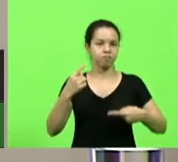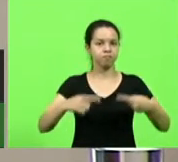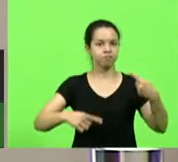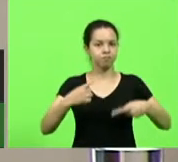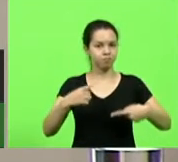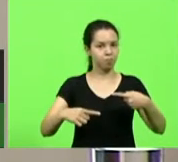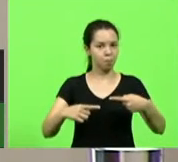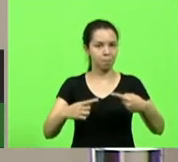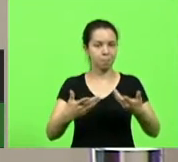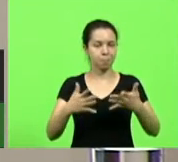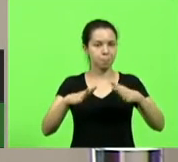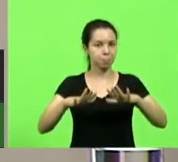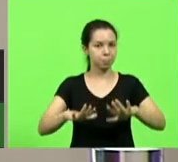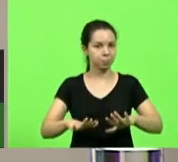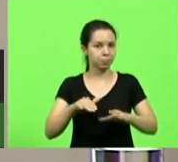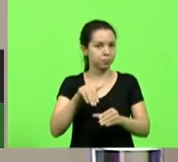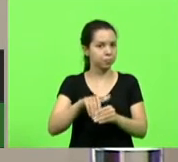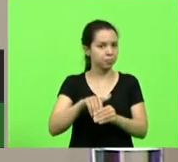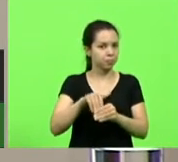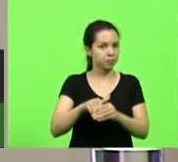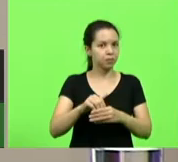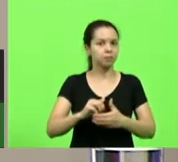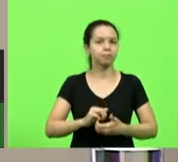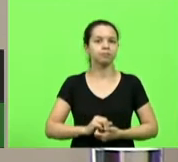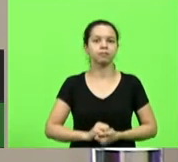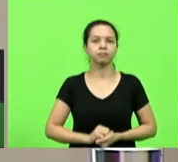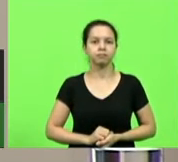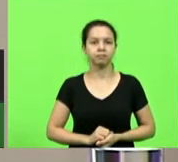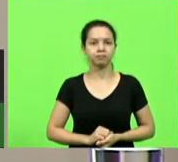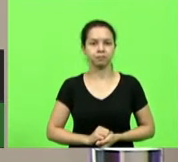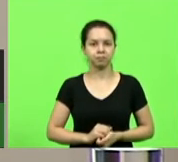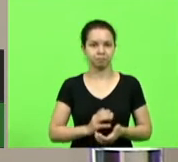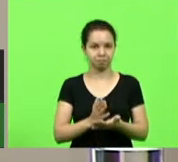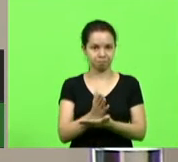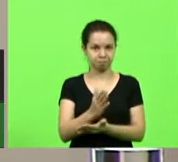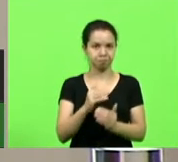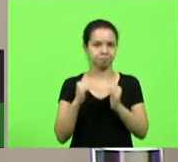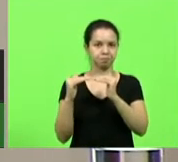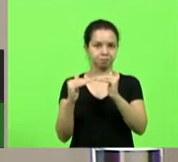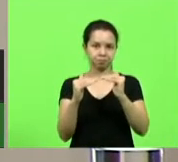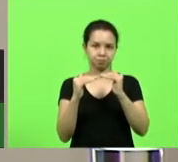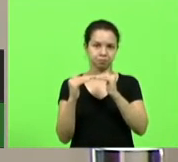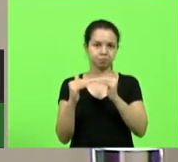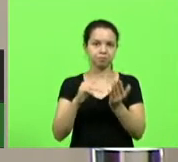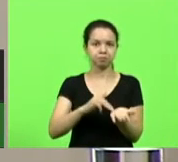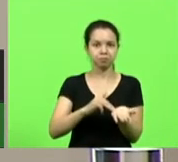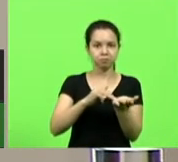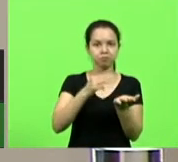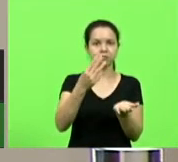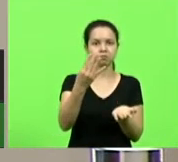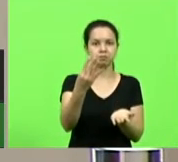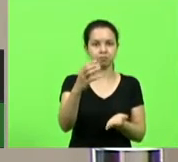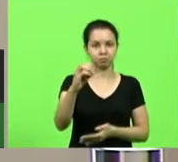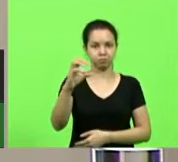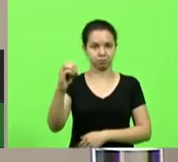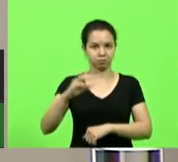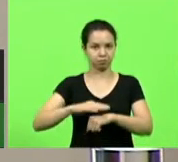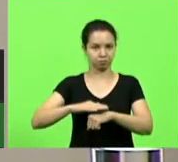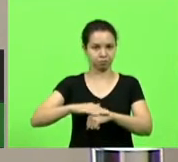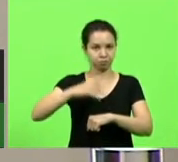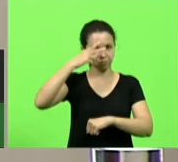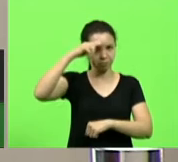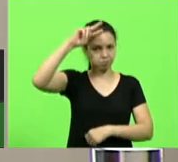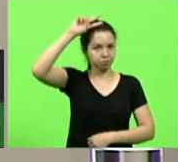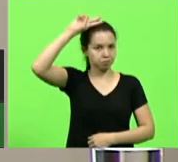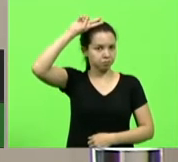em votação. Deputados que aprovam, permaneçam como se encontram. Aprovado por unanimidade. Moção 400, autor deputado Dr. Vicente Caro